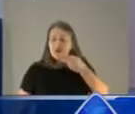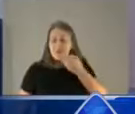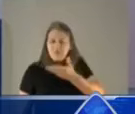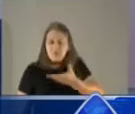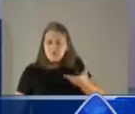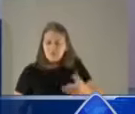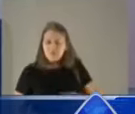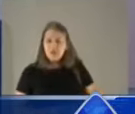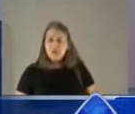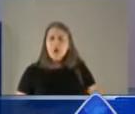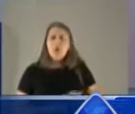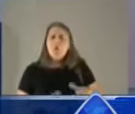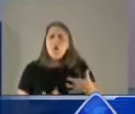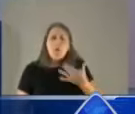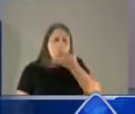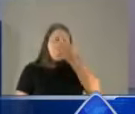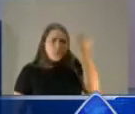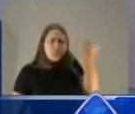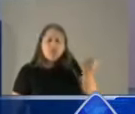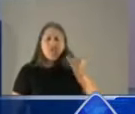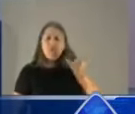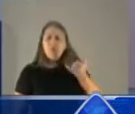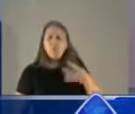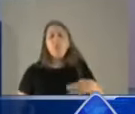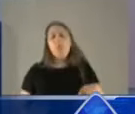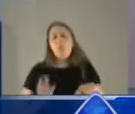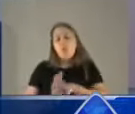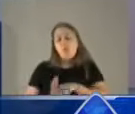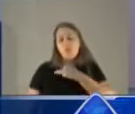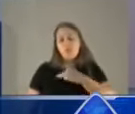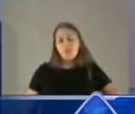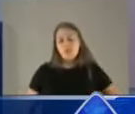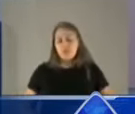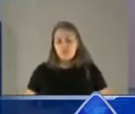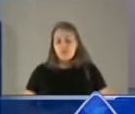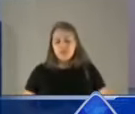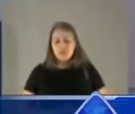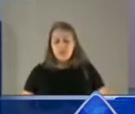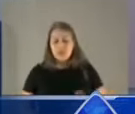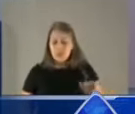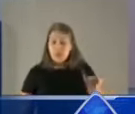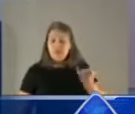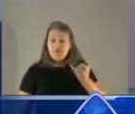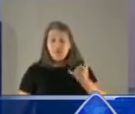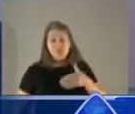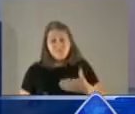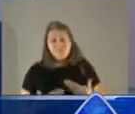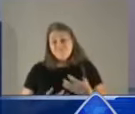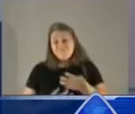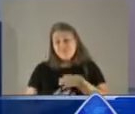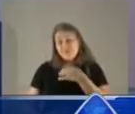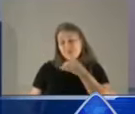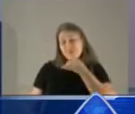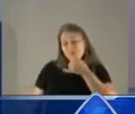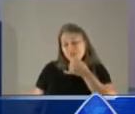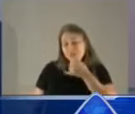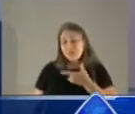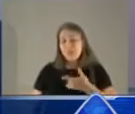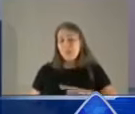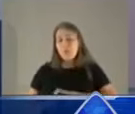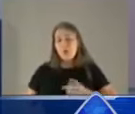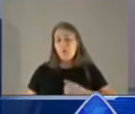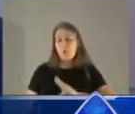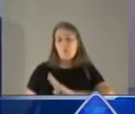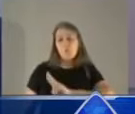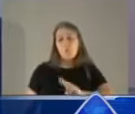Que ele comunicou que a senhora não O queria próprio ter. ministro. O que ele disse? Ele me disse isso, que lamentava, mas que o meu nome, né, não